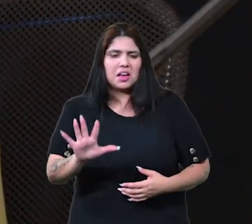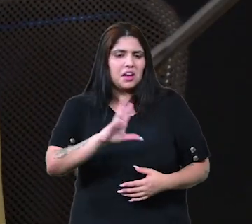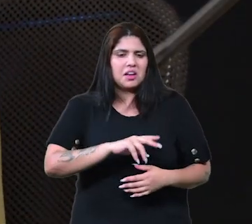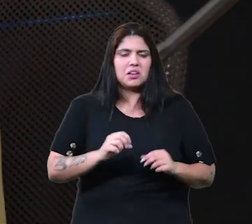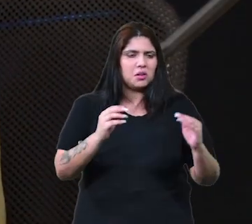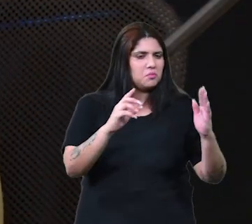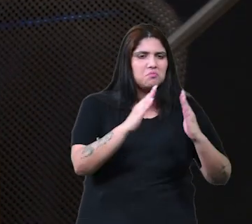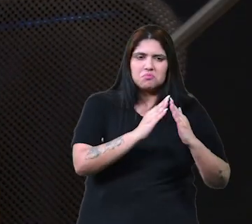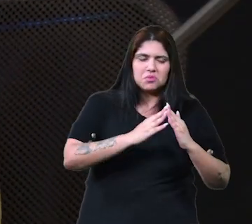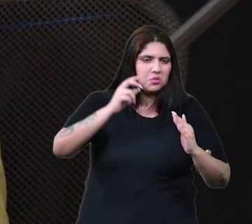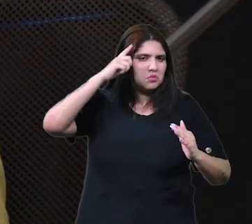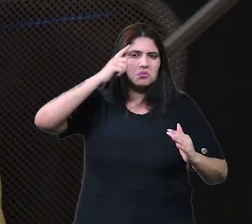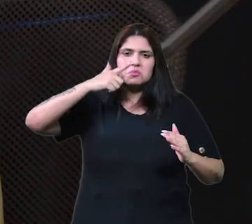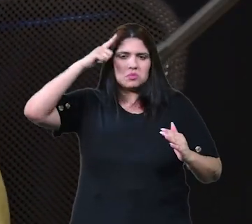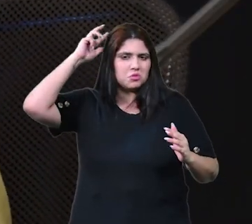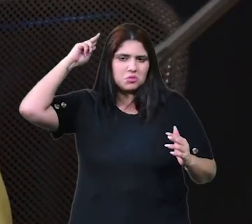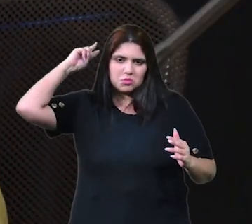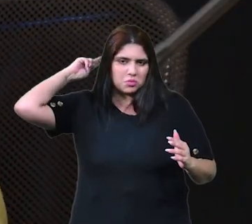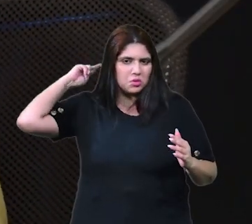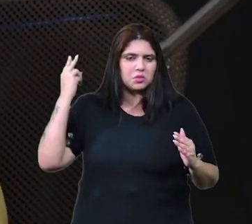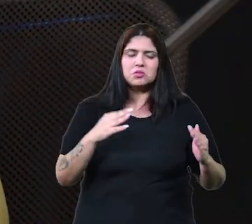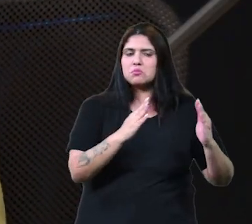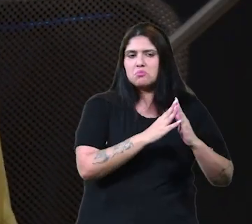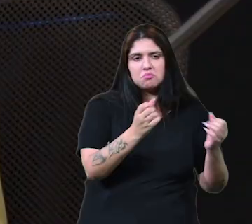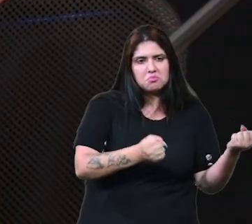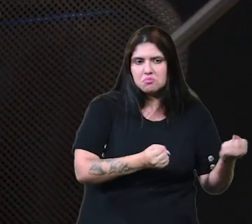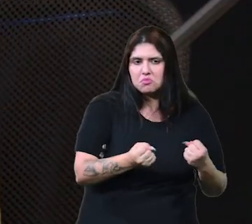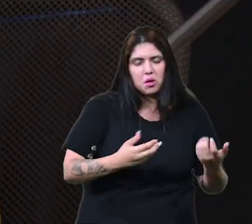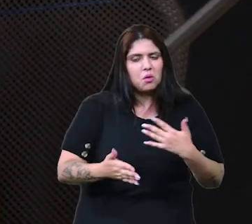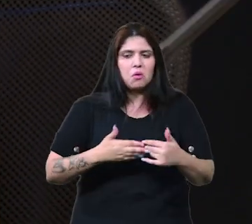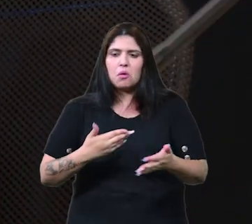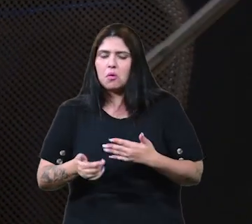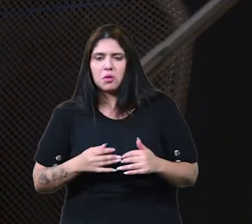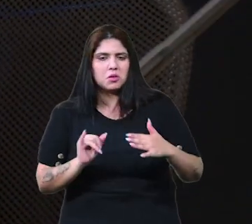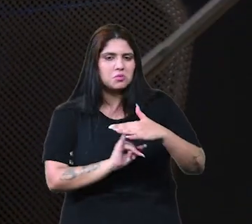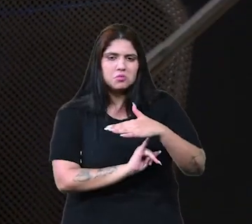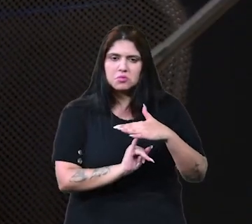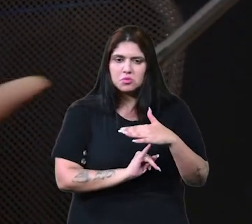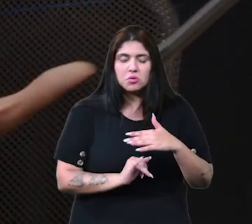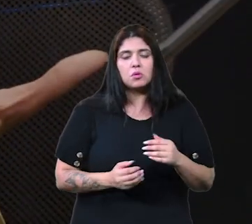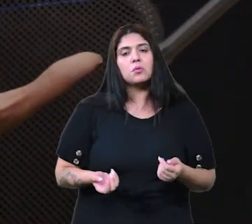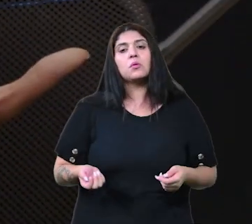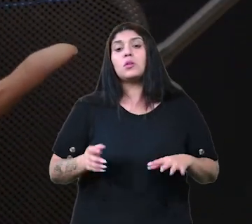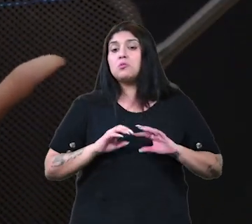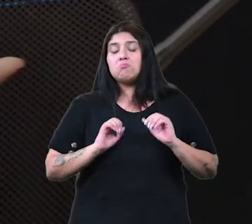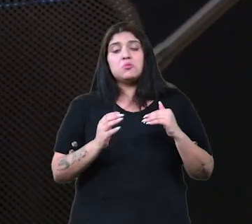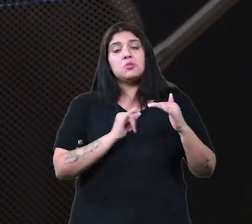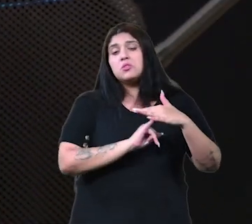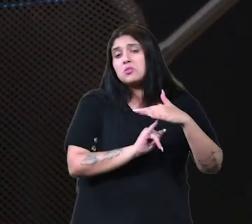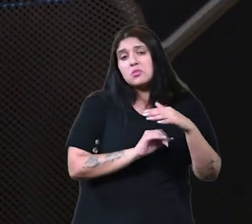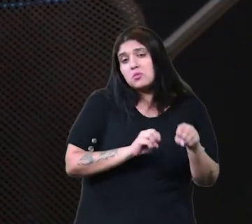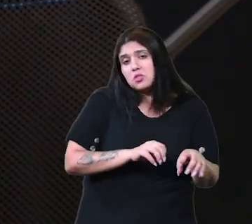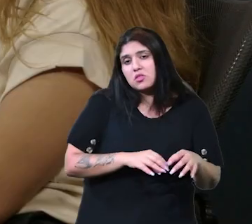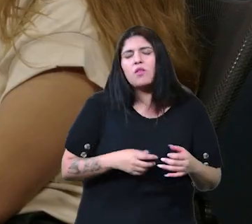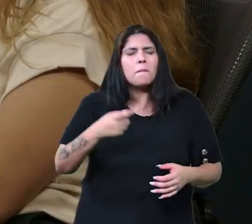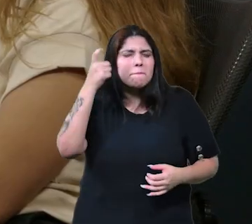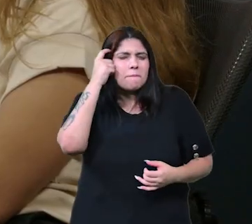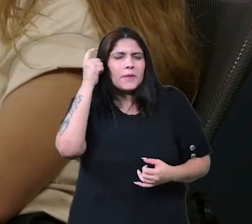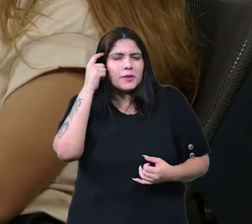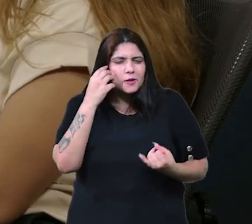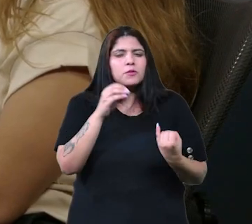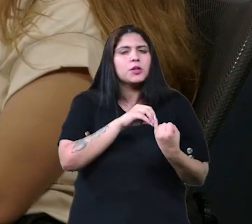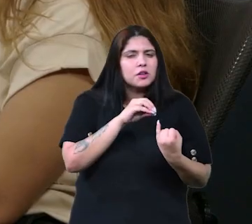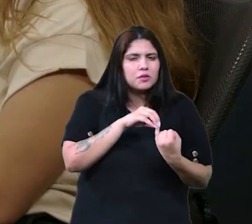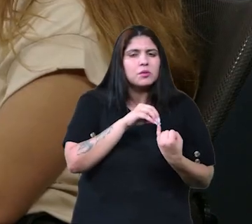supermercado, numa oficina de um carro, enfim, qualquer tipo de uma instituição de ensino, né? Vamos pensar aqui no IFB e até fazer uma